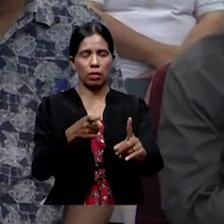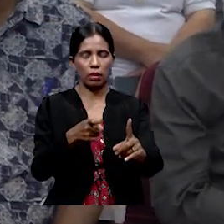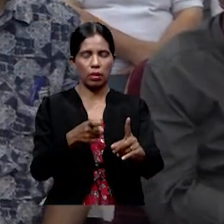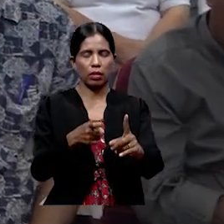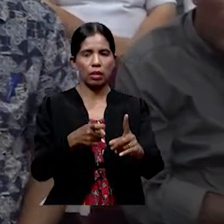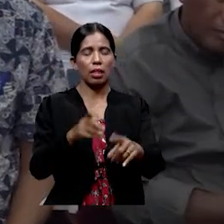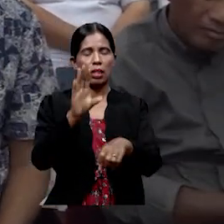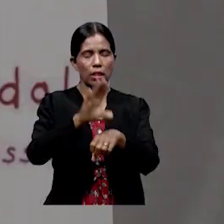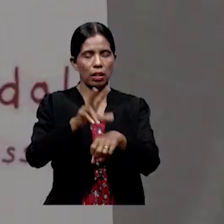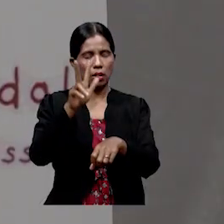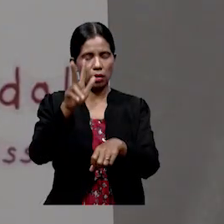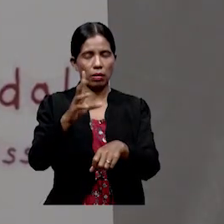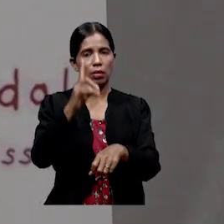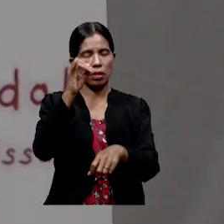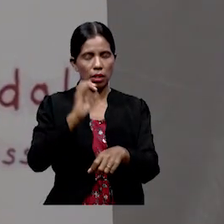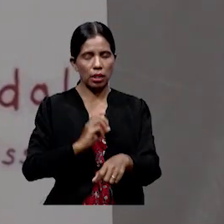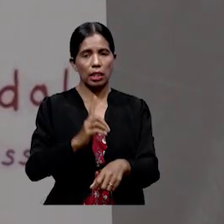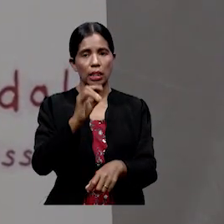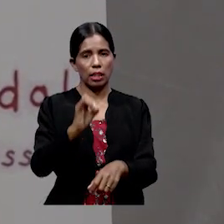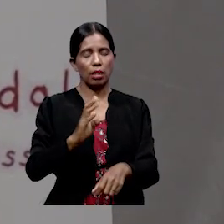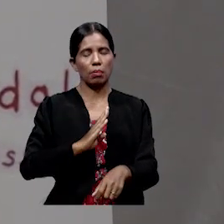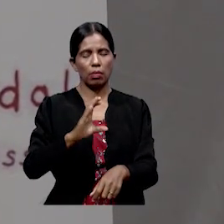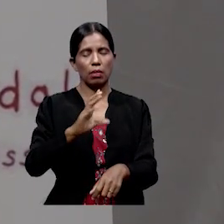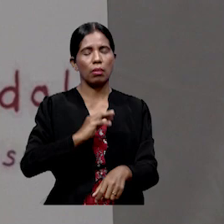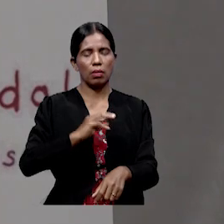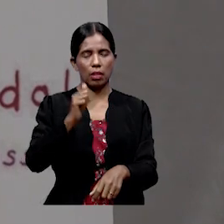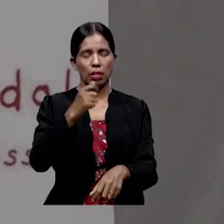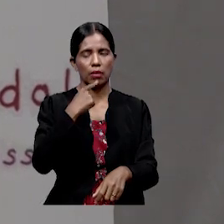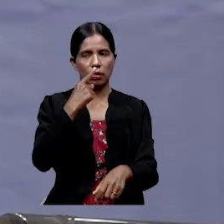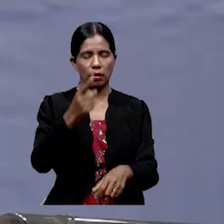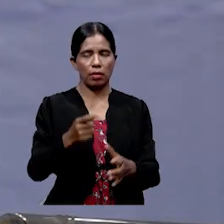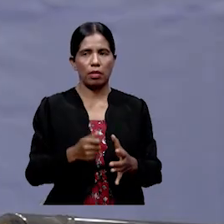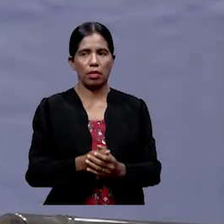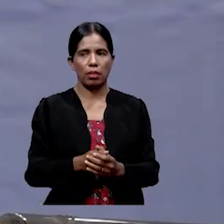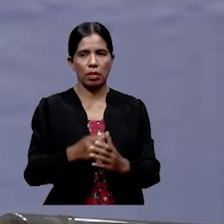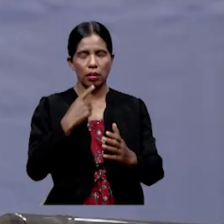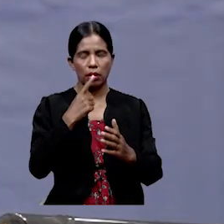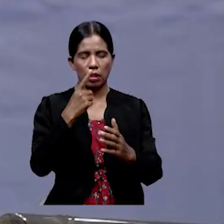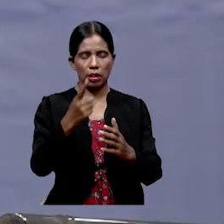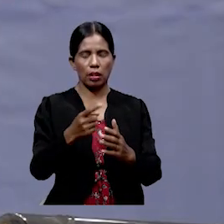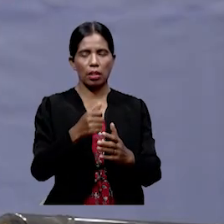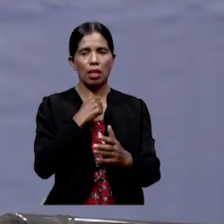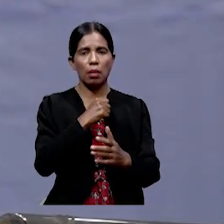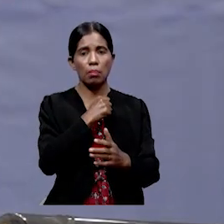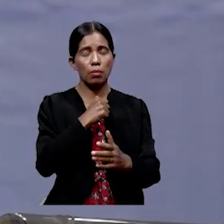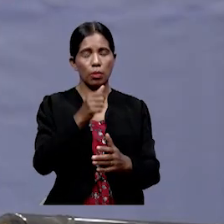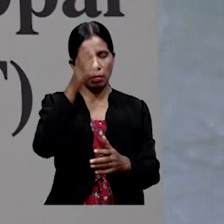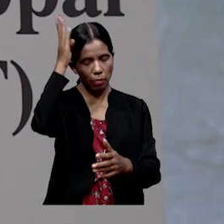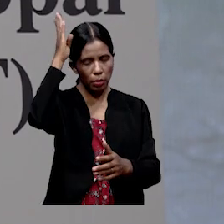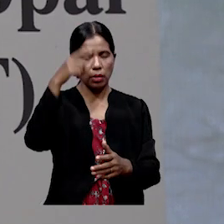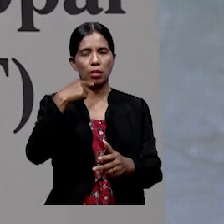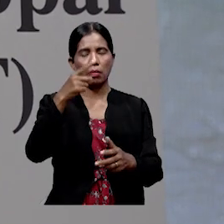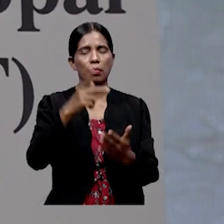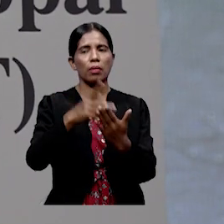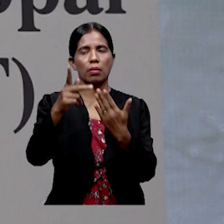Dili, Baucau, Nomaliana, Arcebispo Arquidiocese Metropolitana Dili, Dom Virgílio do Carmo da Silva SDB Hateten, programa nebe tem que implementa ma